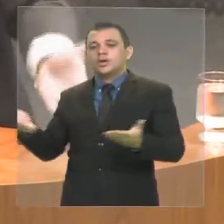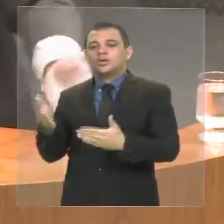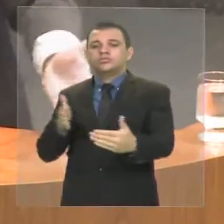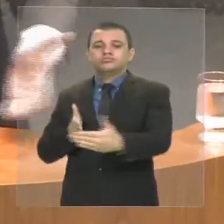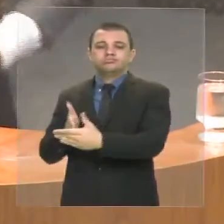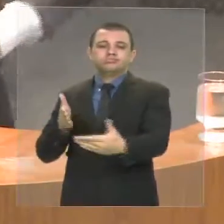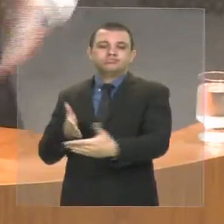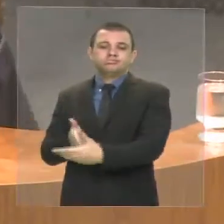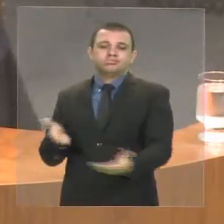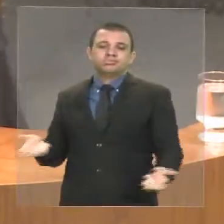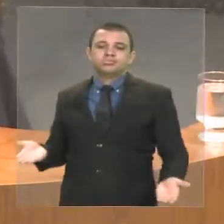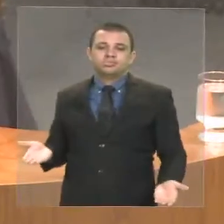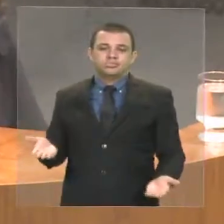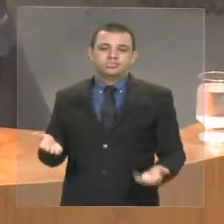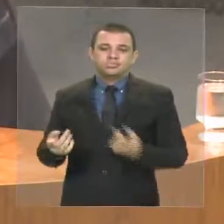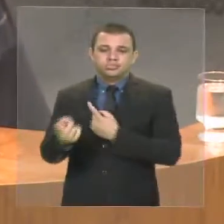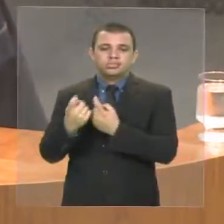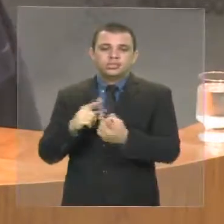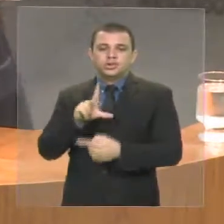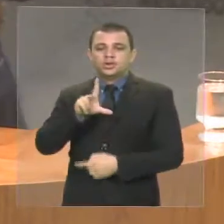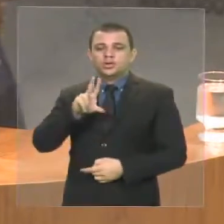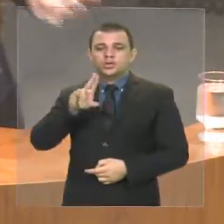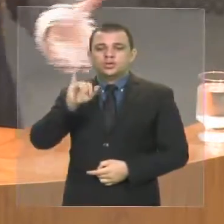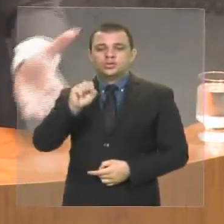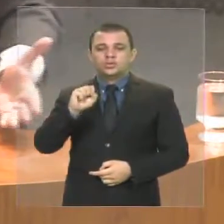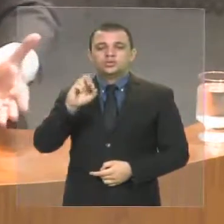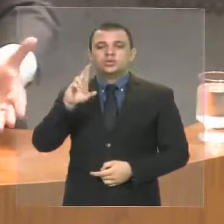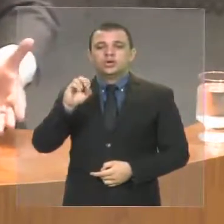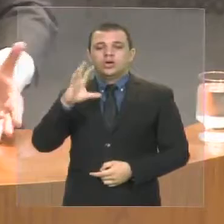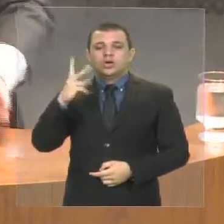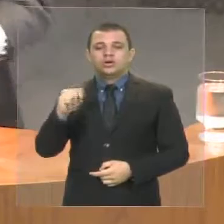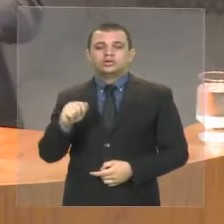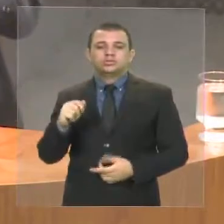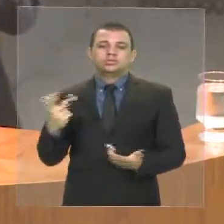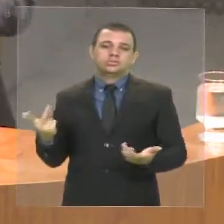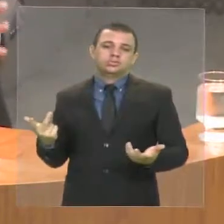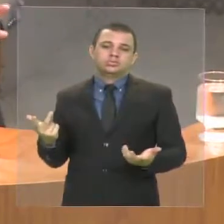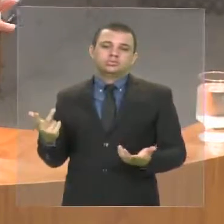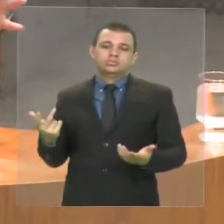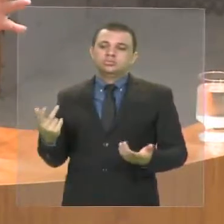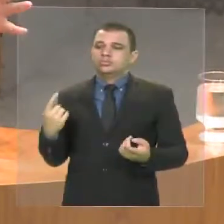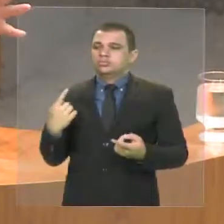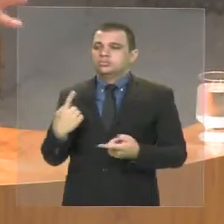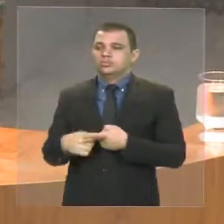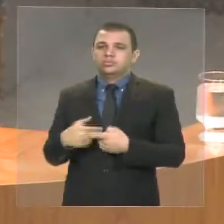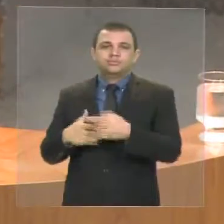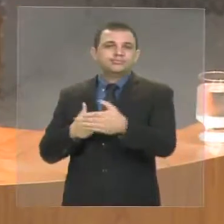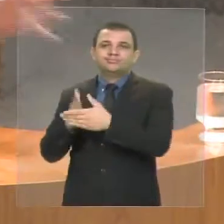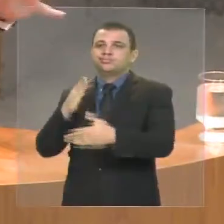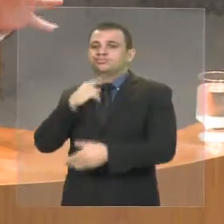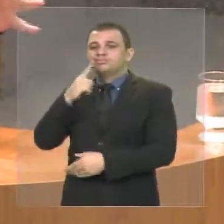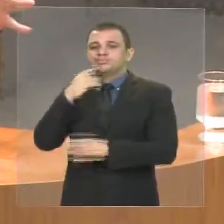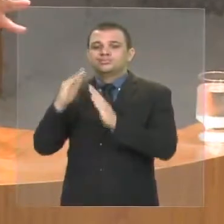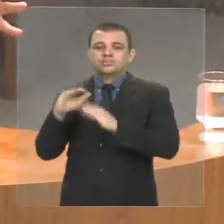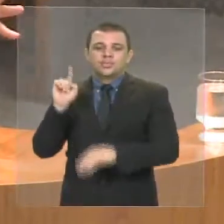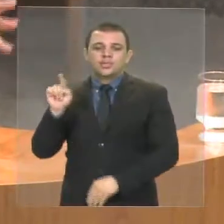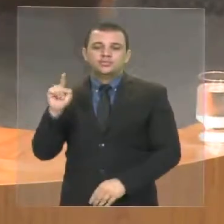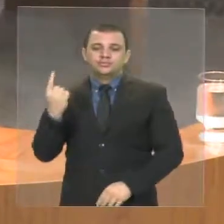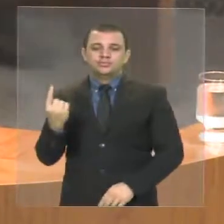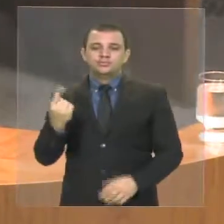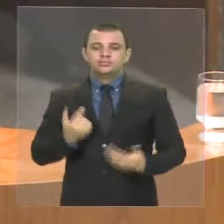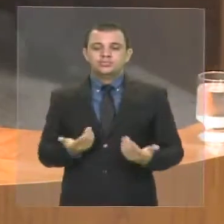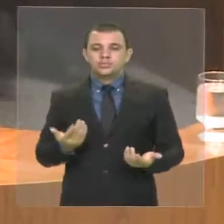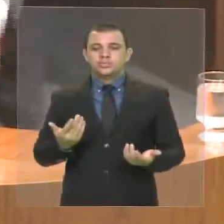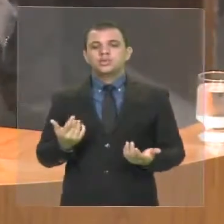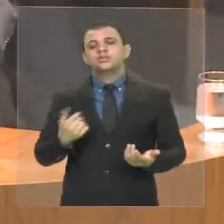inviabilizado a Avenida Luiz Rocha, que é a linha de trem, para fazer um corredor de transportes. Então, eu acho que nós não podemos perder essas oportunidades.